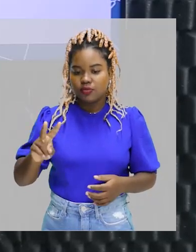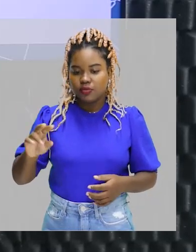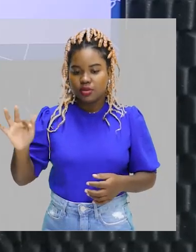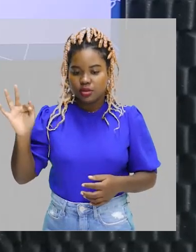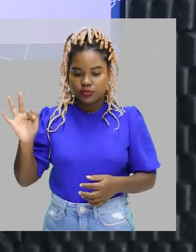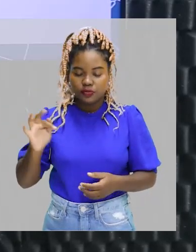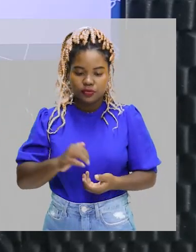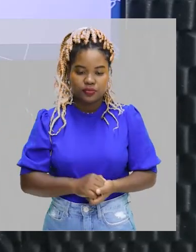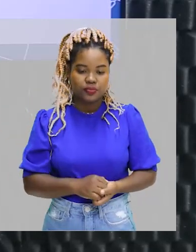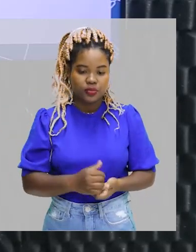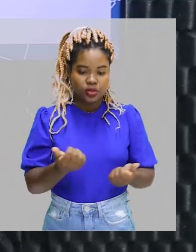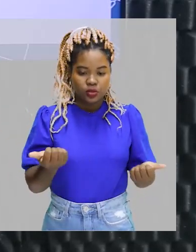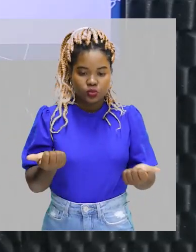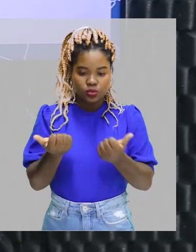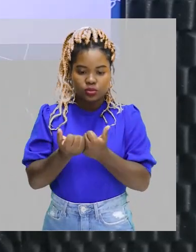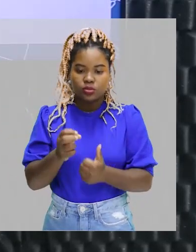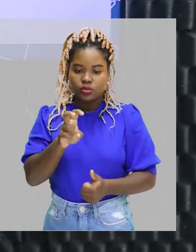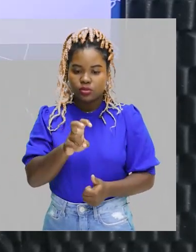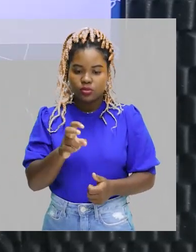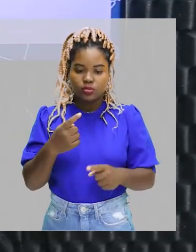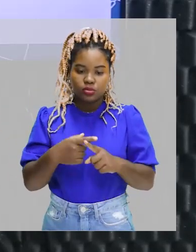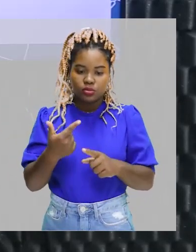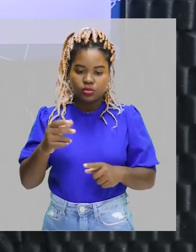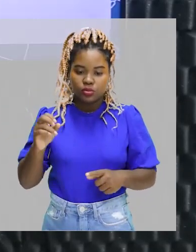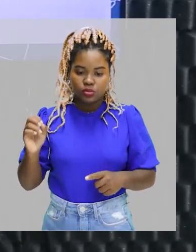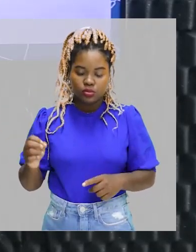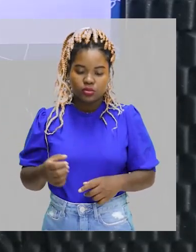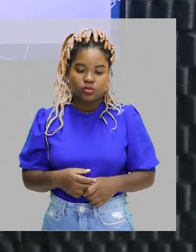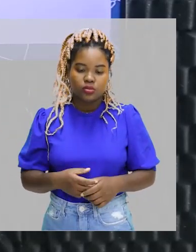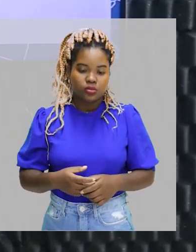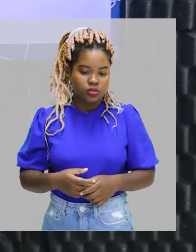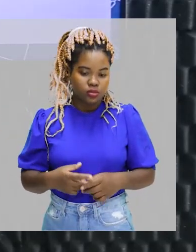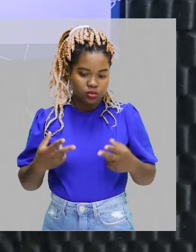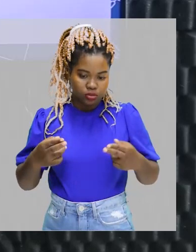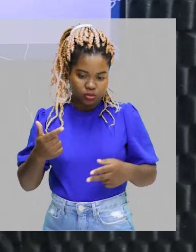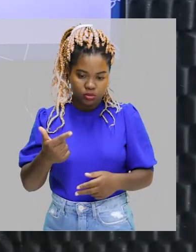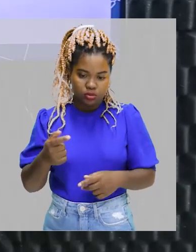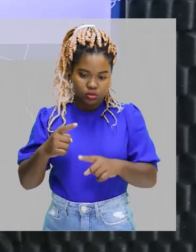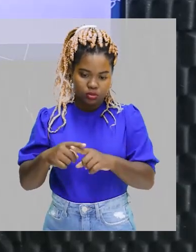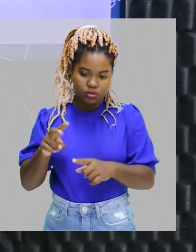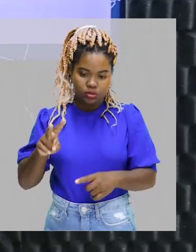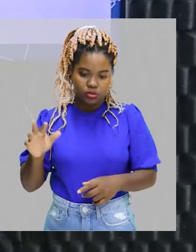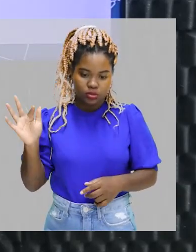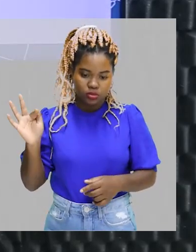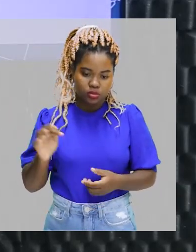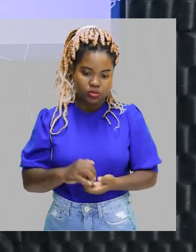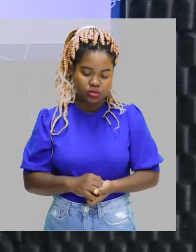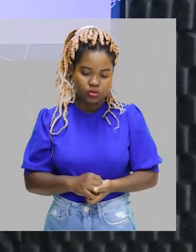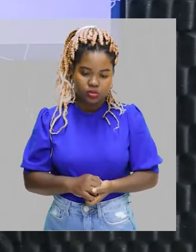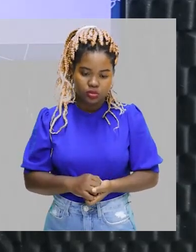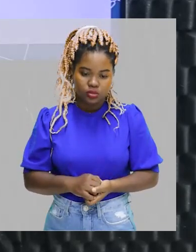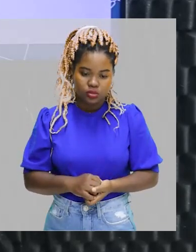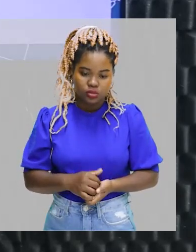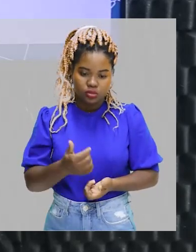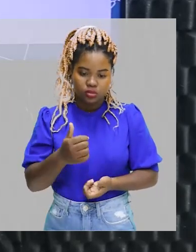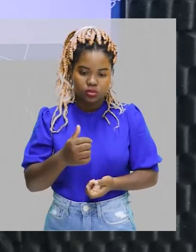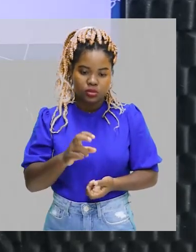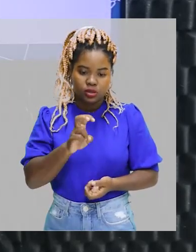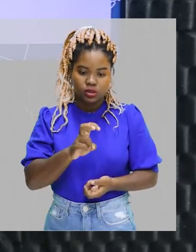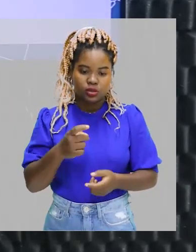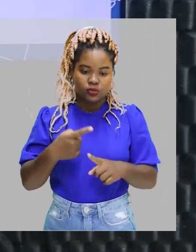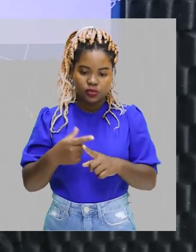MF/VF. Substituindo, 5 vezes 200 igual a 2 vezes VF. 5